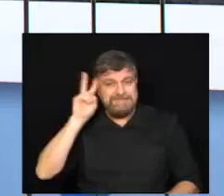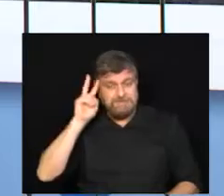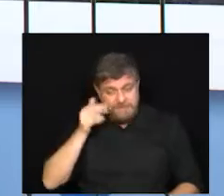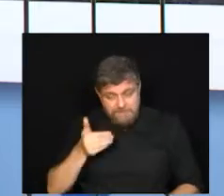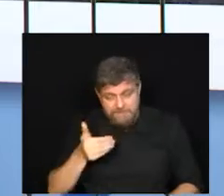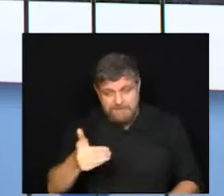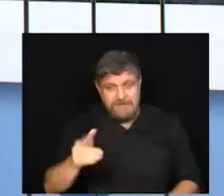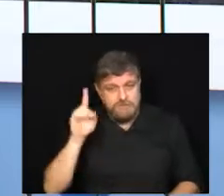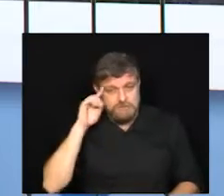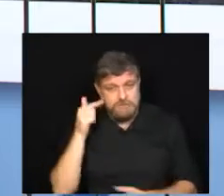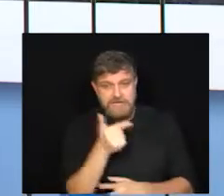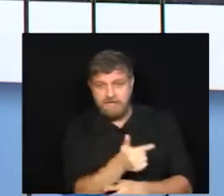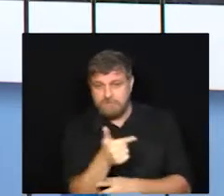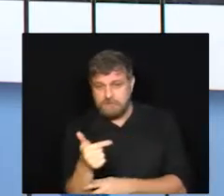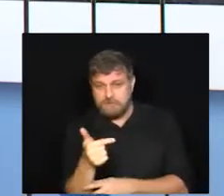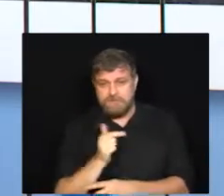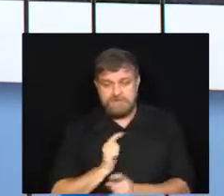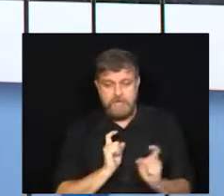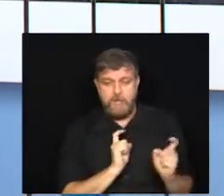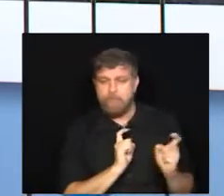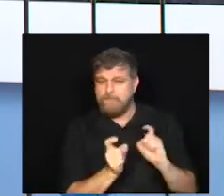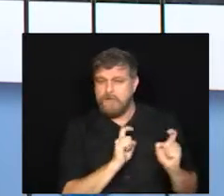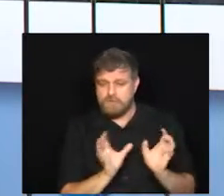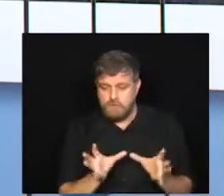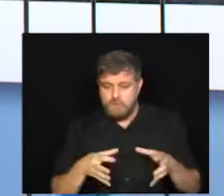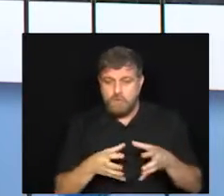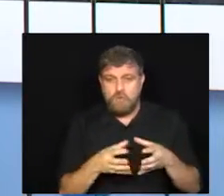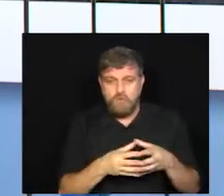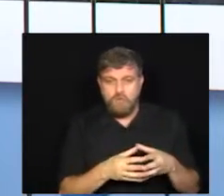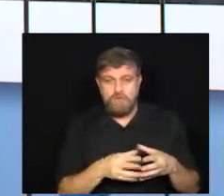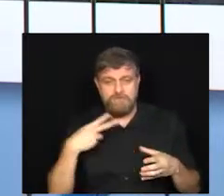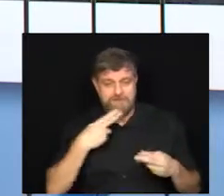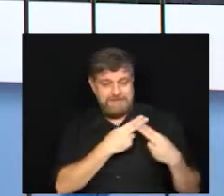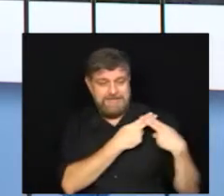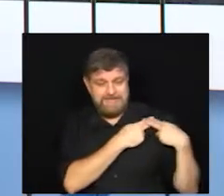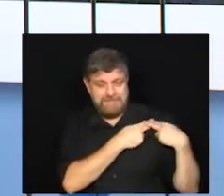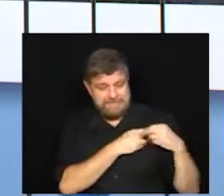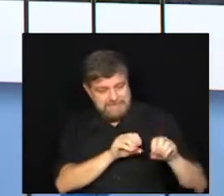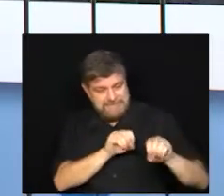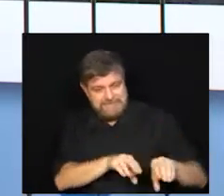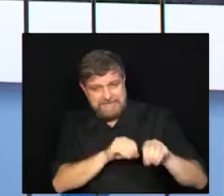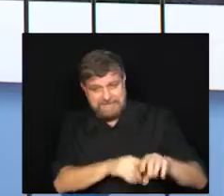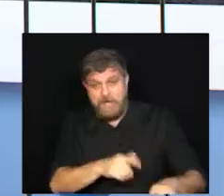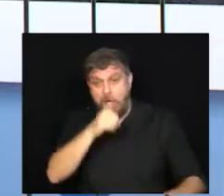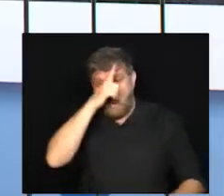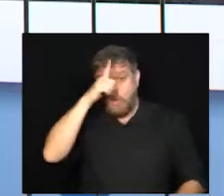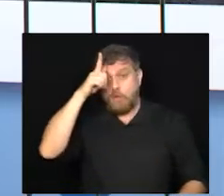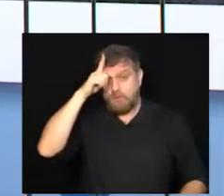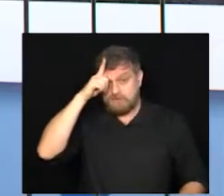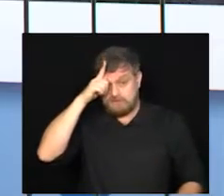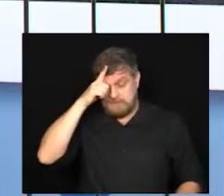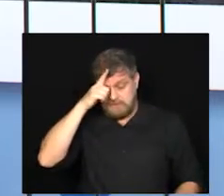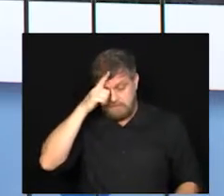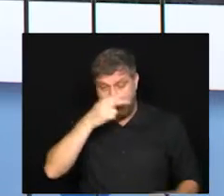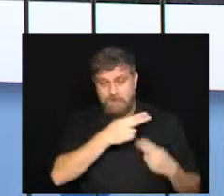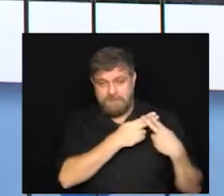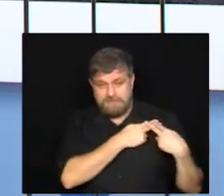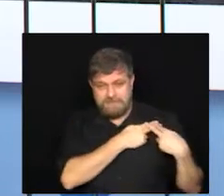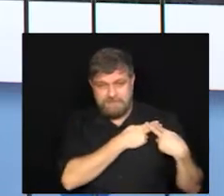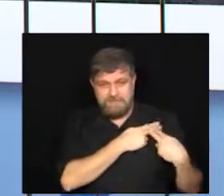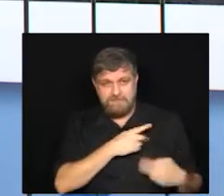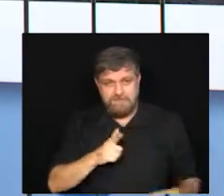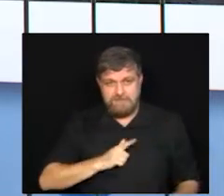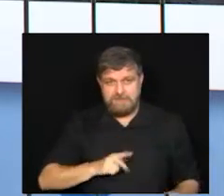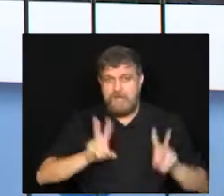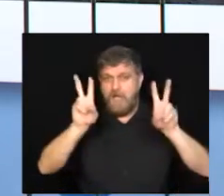dia 22, a reunião da Comissão de Educação presidida pelo vereador Gustavo Peta, que vai trazer